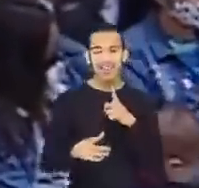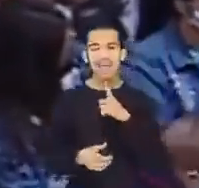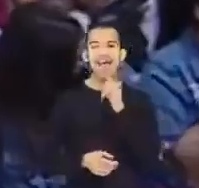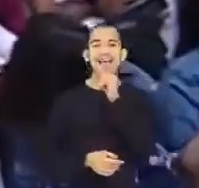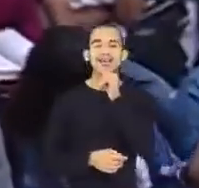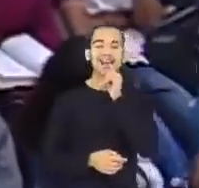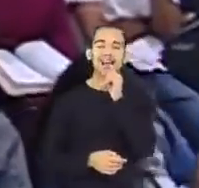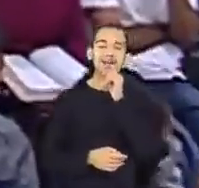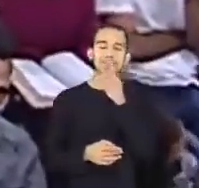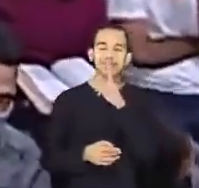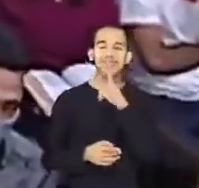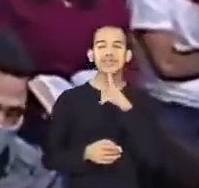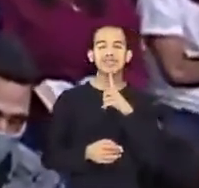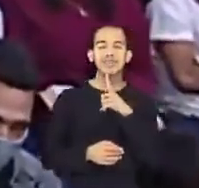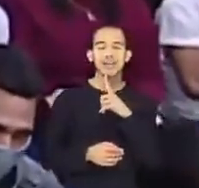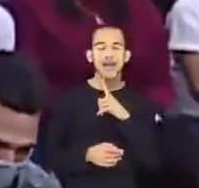exemplos a seguir.